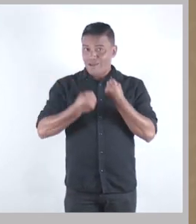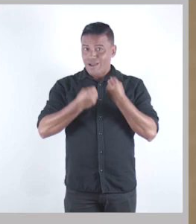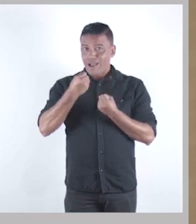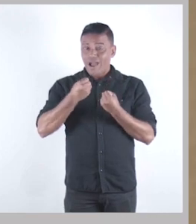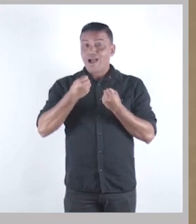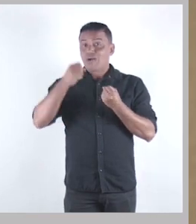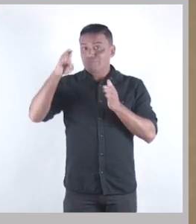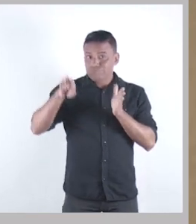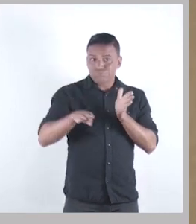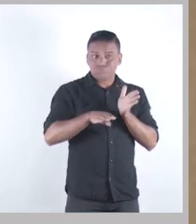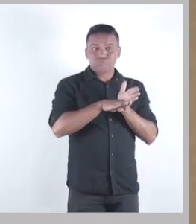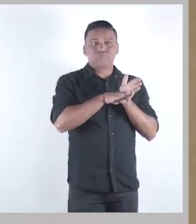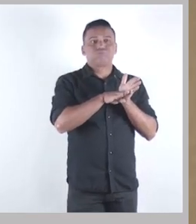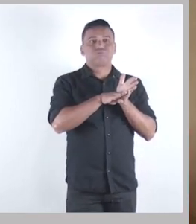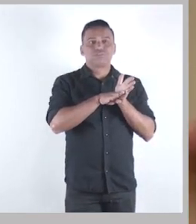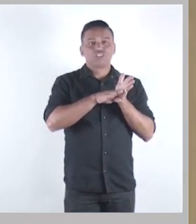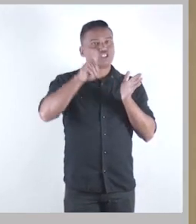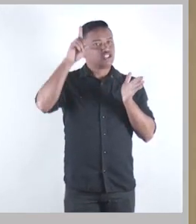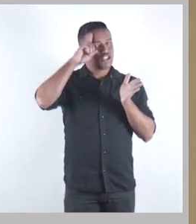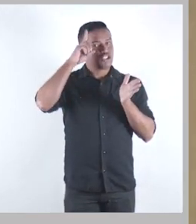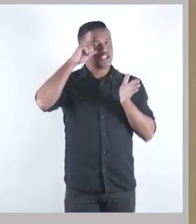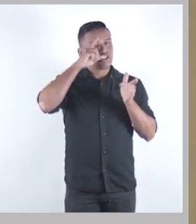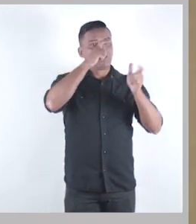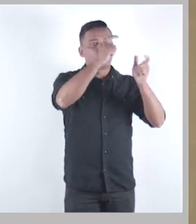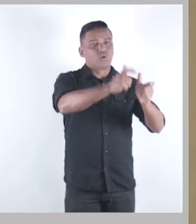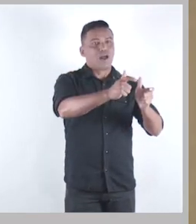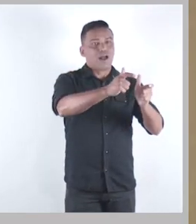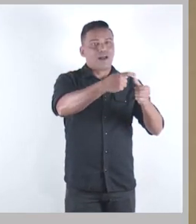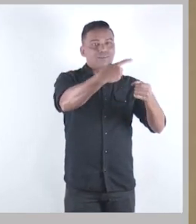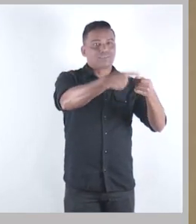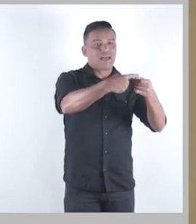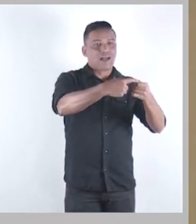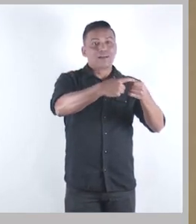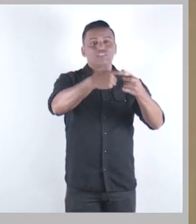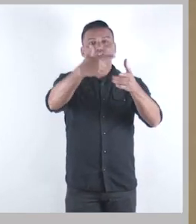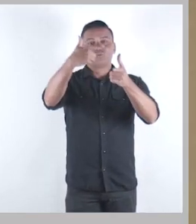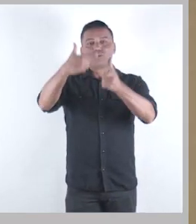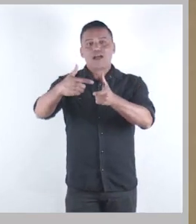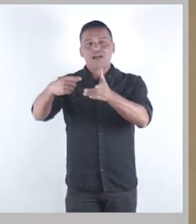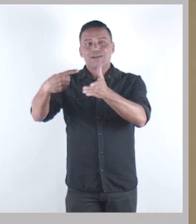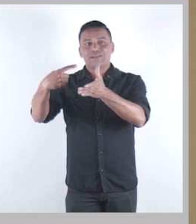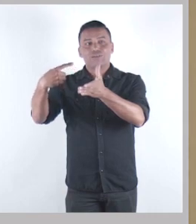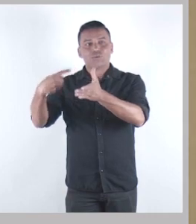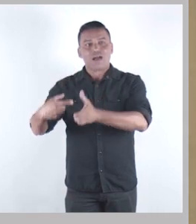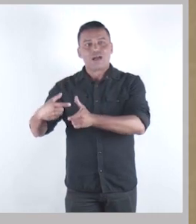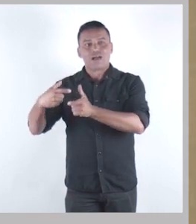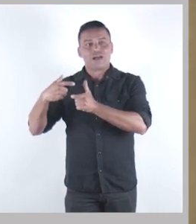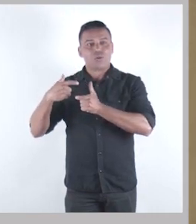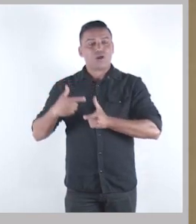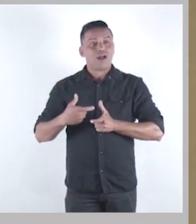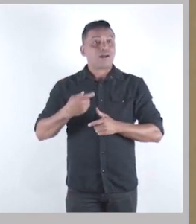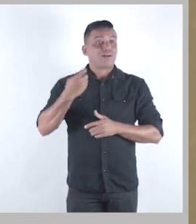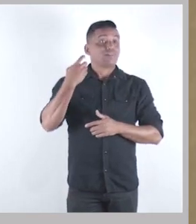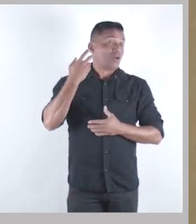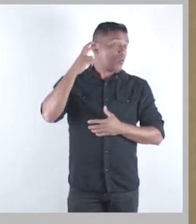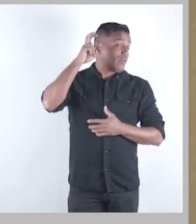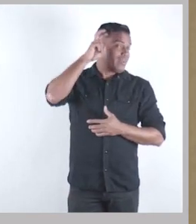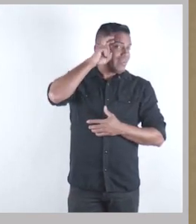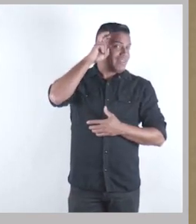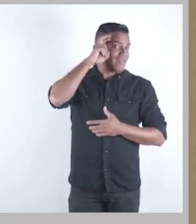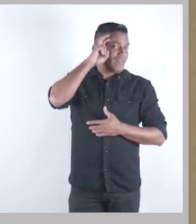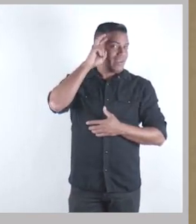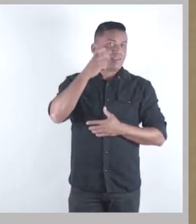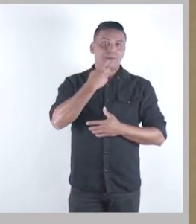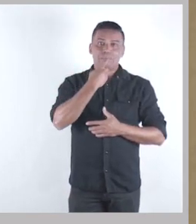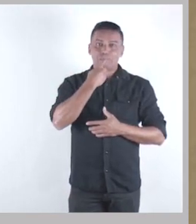parada diários em algum ponto da cidade. E às quintas-feiras o ponto era exatamente aquele